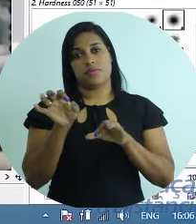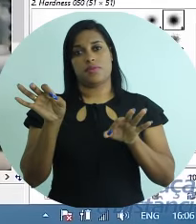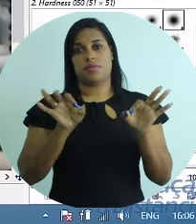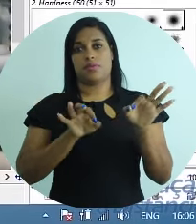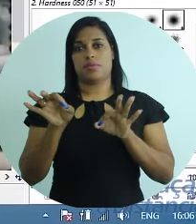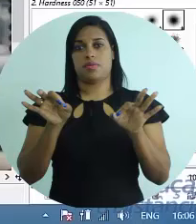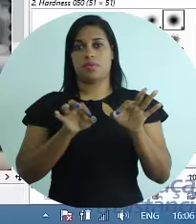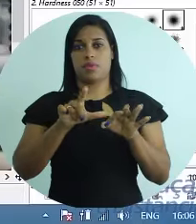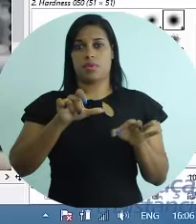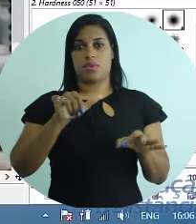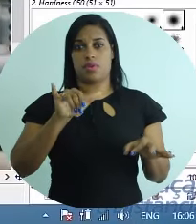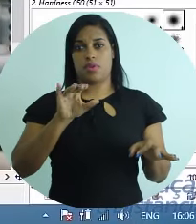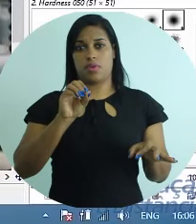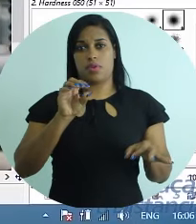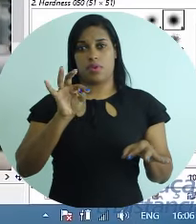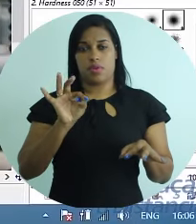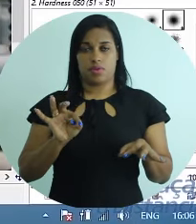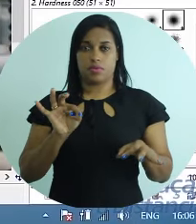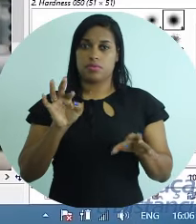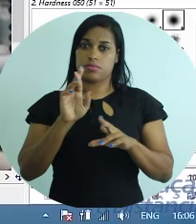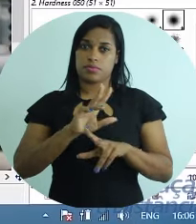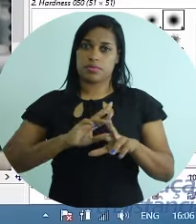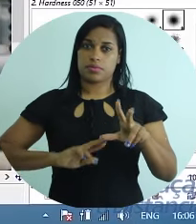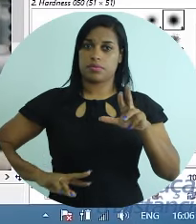em layouts diferentes.